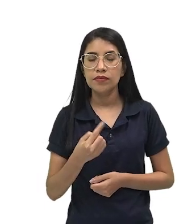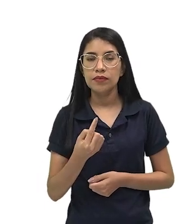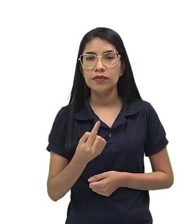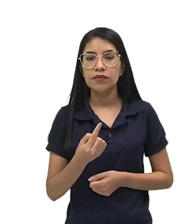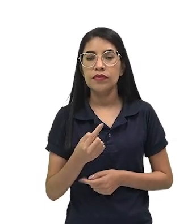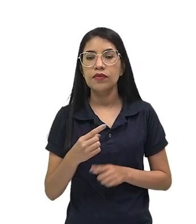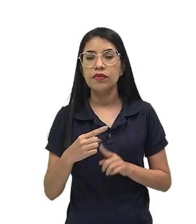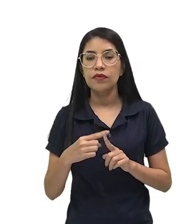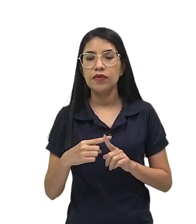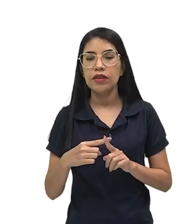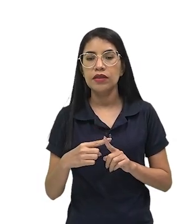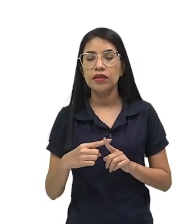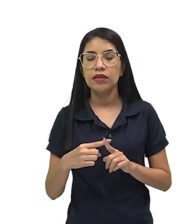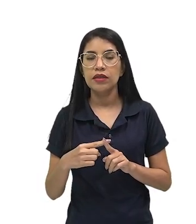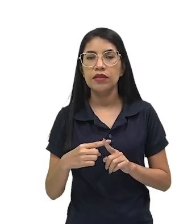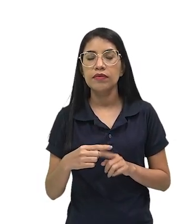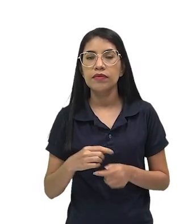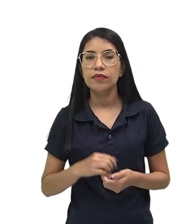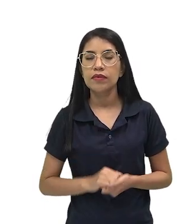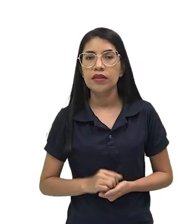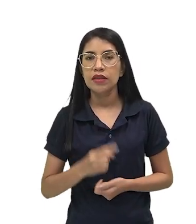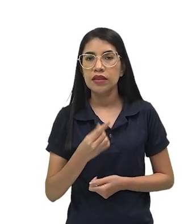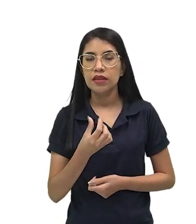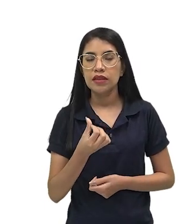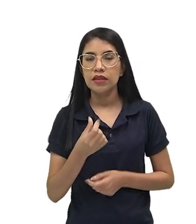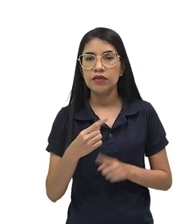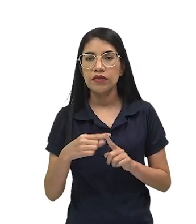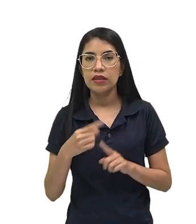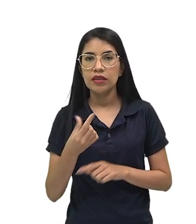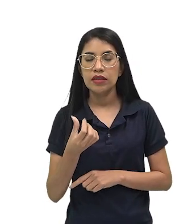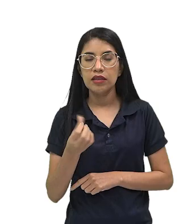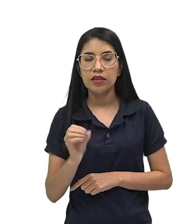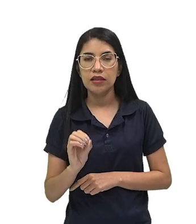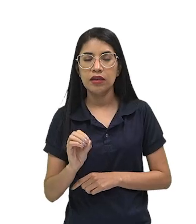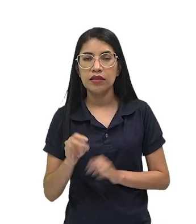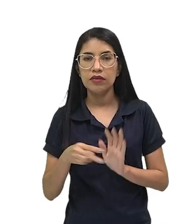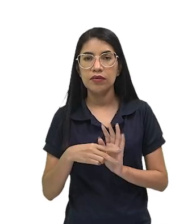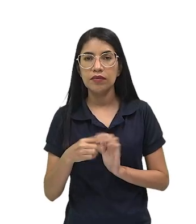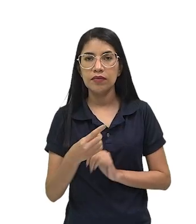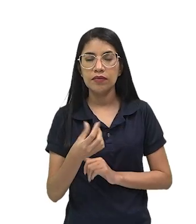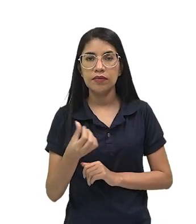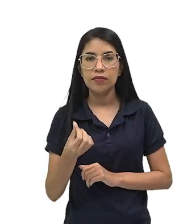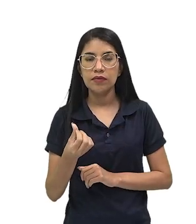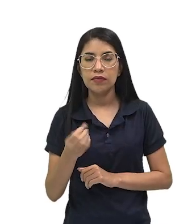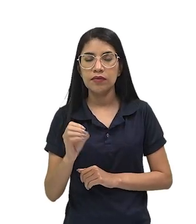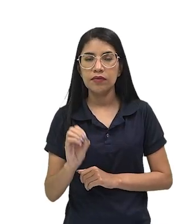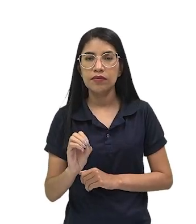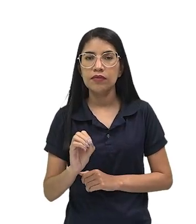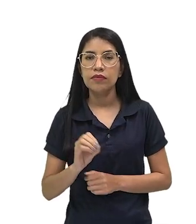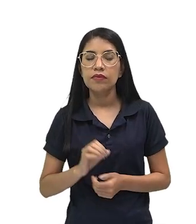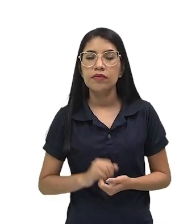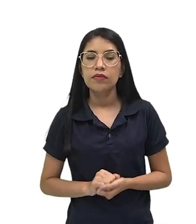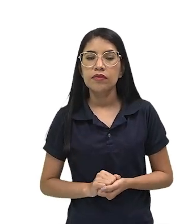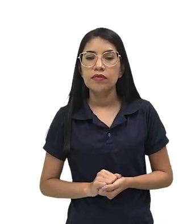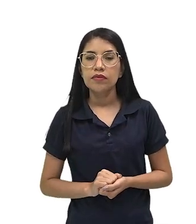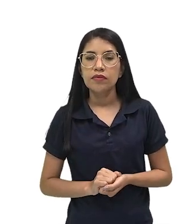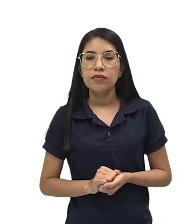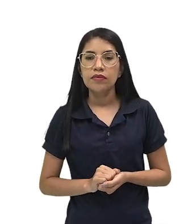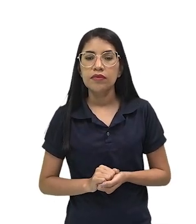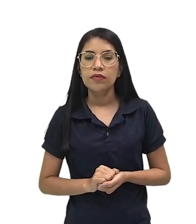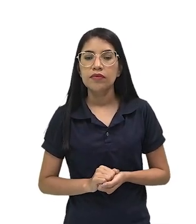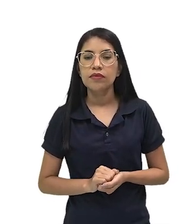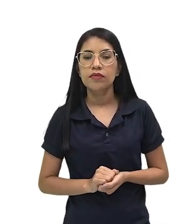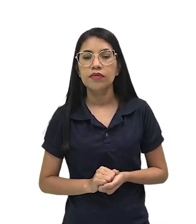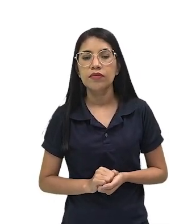3,1, 16 vezes 10. Isso dá 160. Beleza?